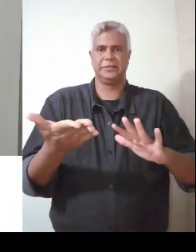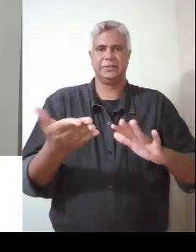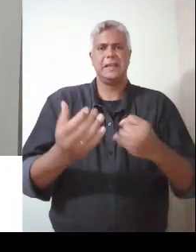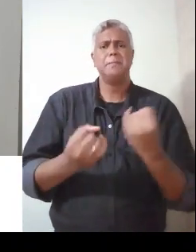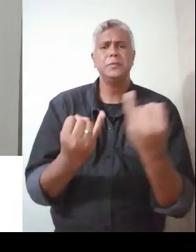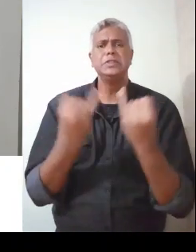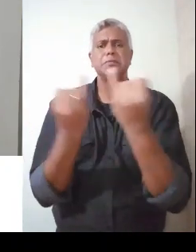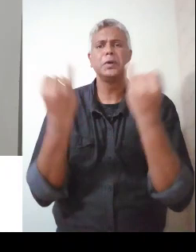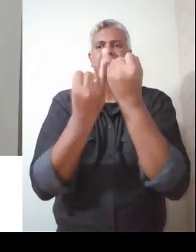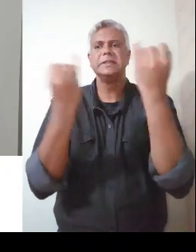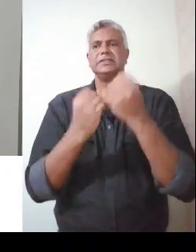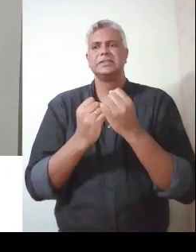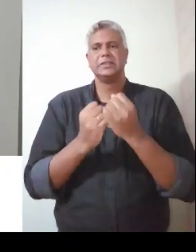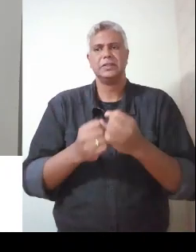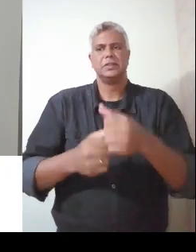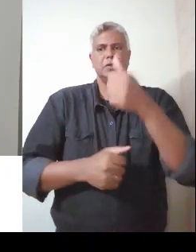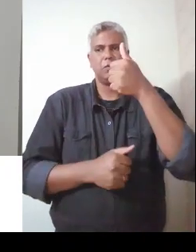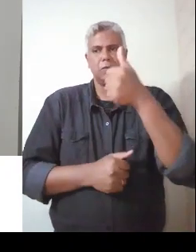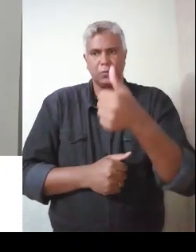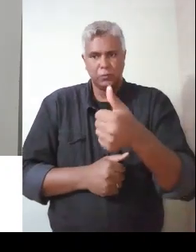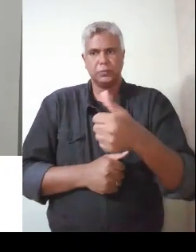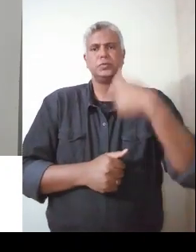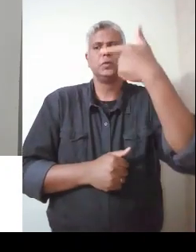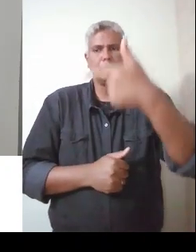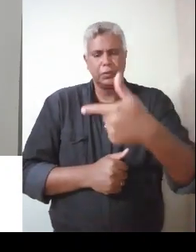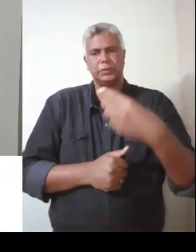E, como um desafio, a questão 13 da página